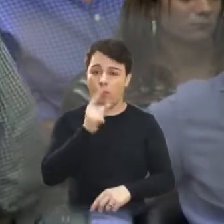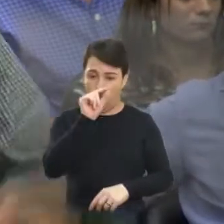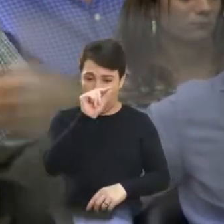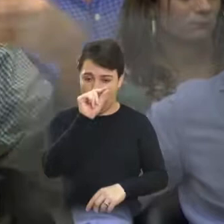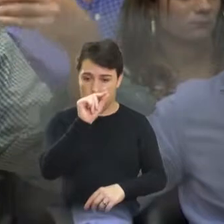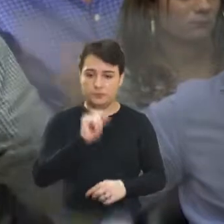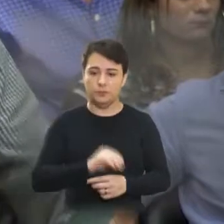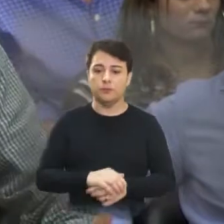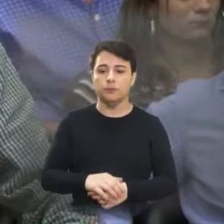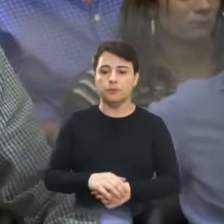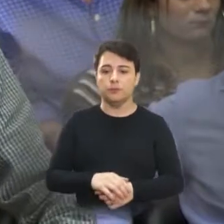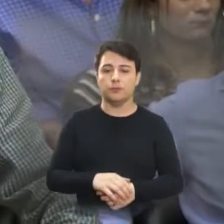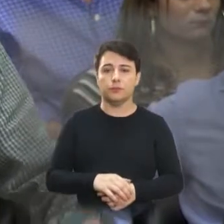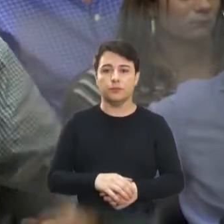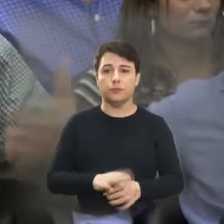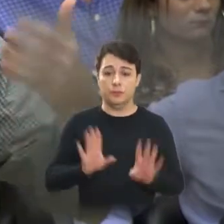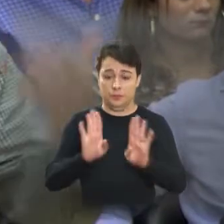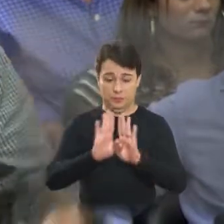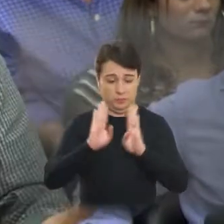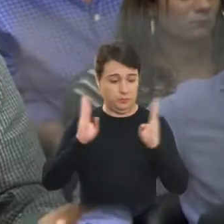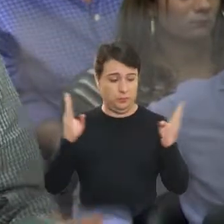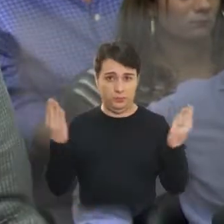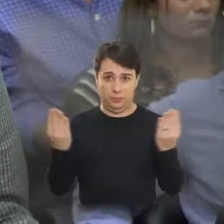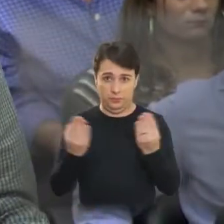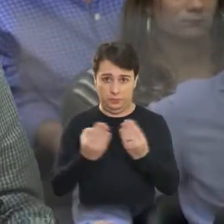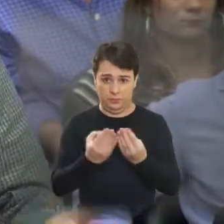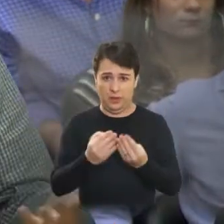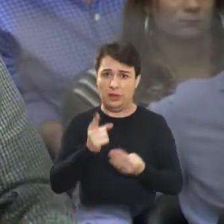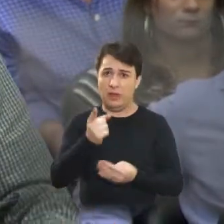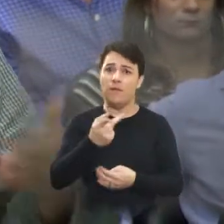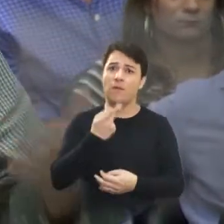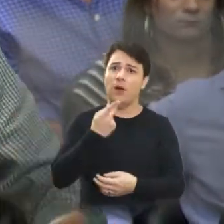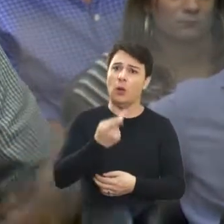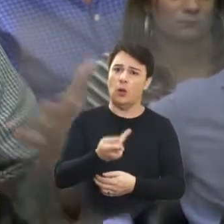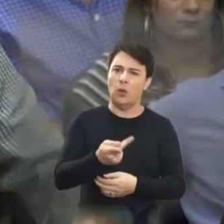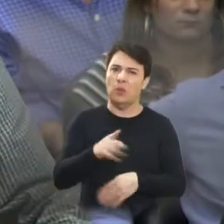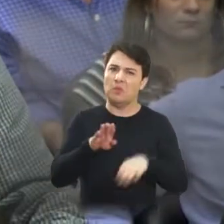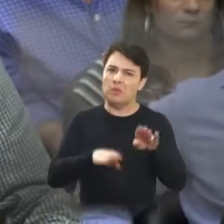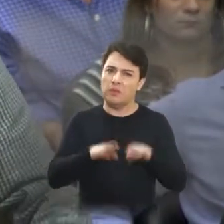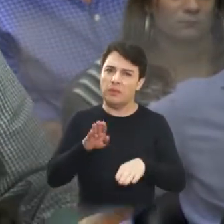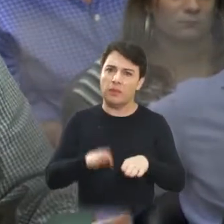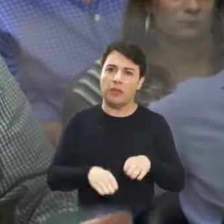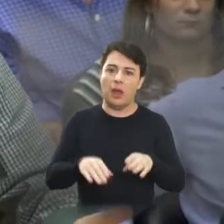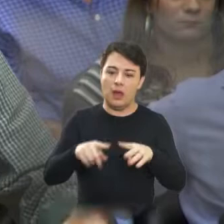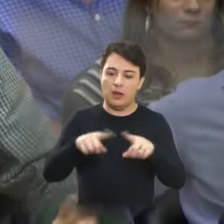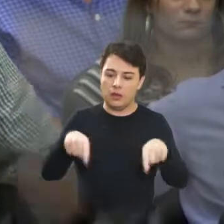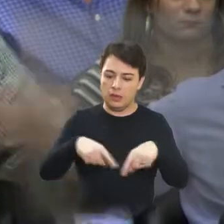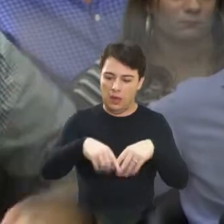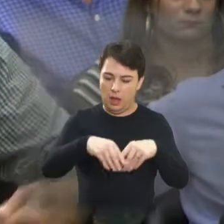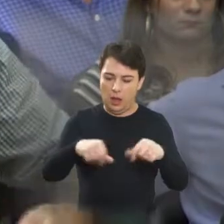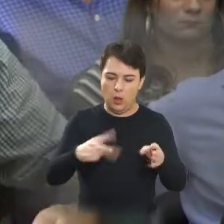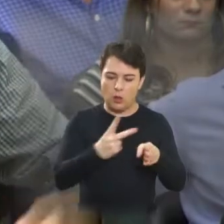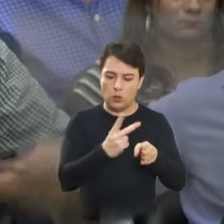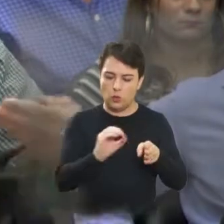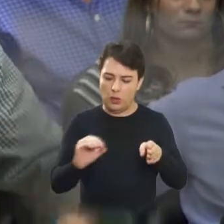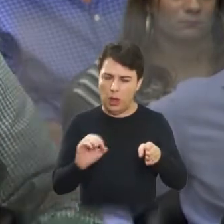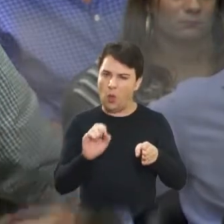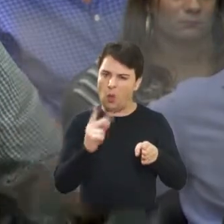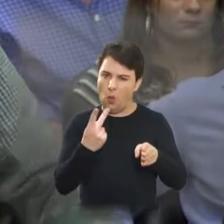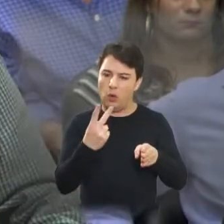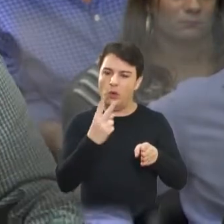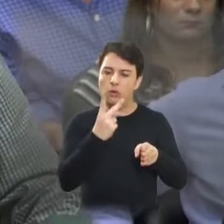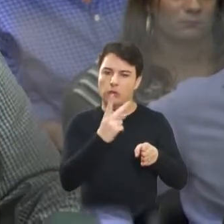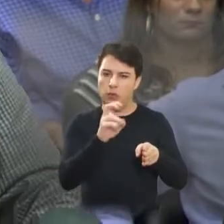será que um loteamento nesse padrão que se está prevendo, 200 ou 250 metros, vai resolver